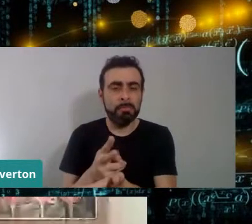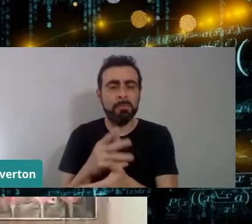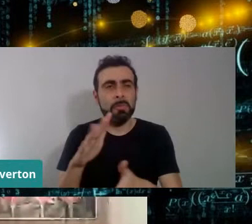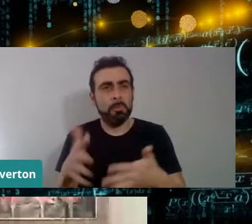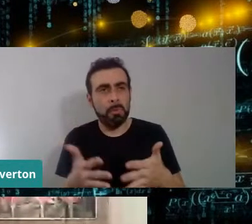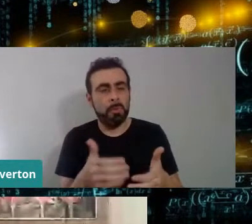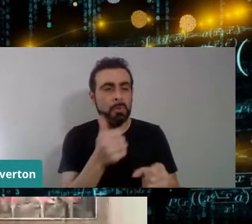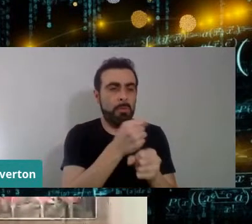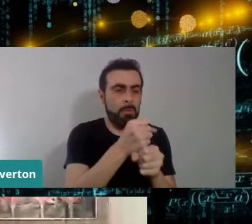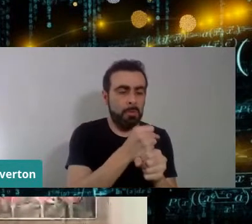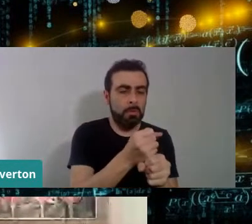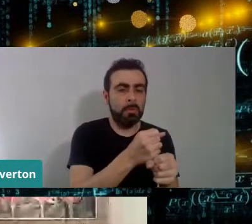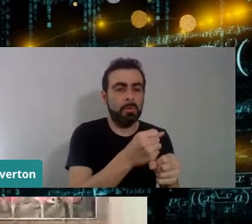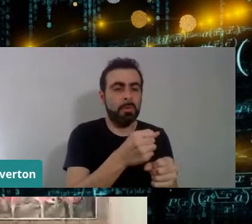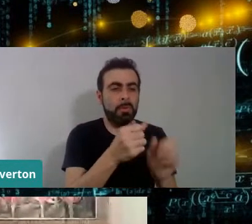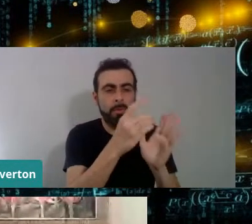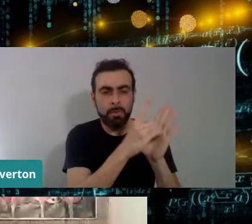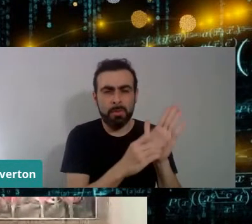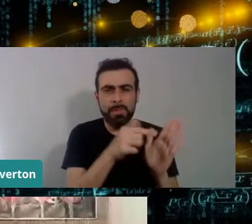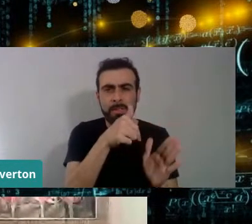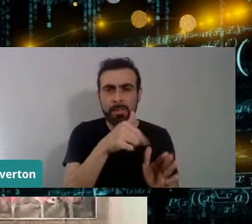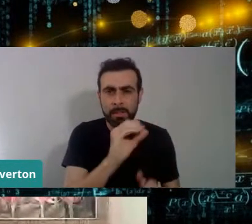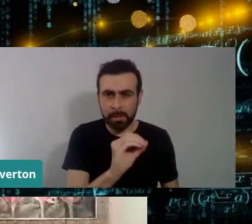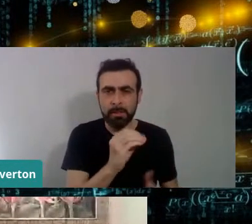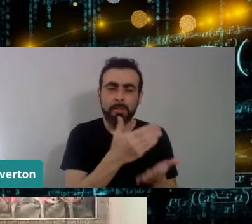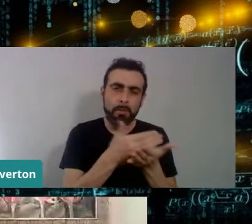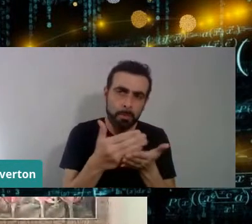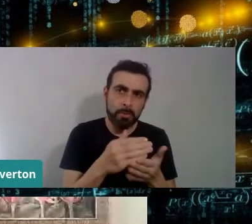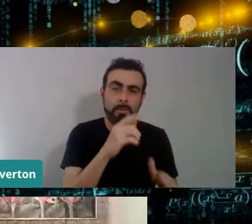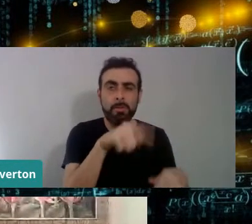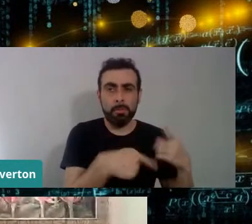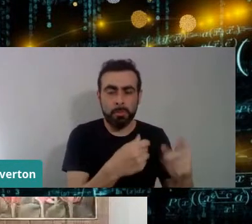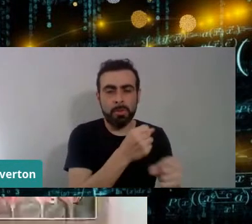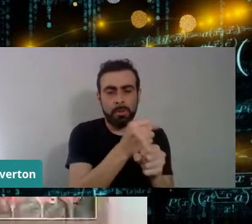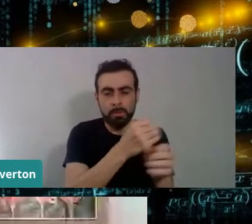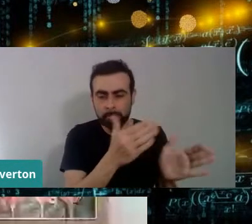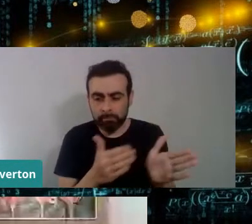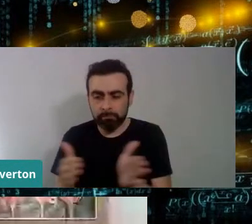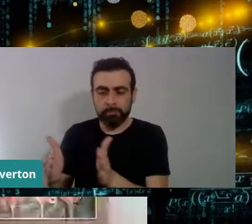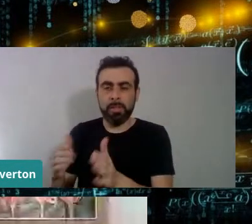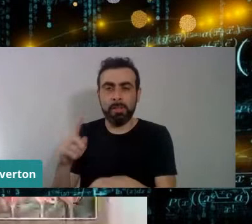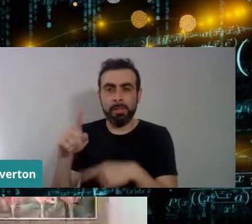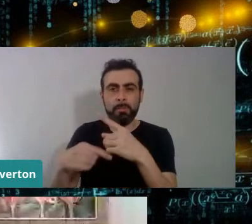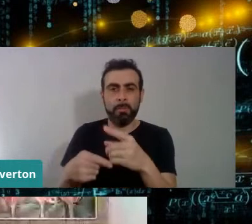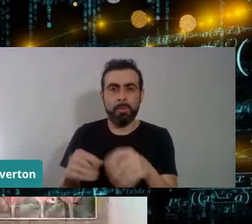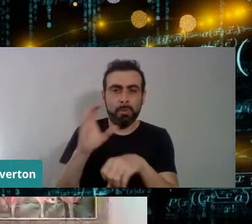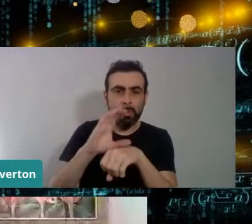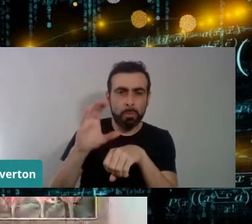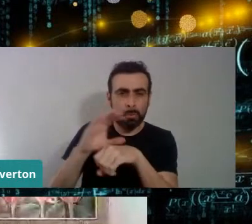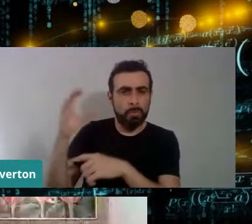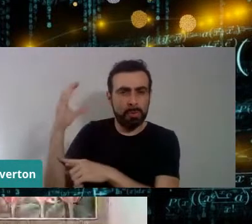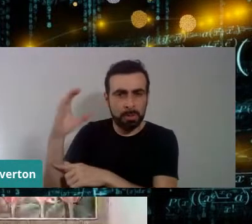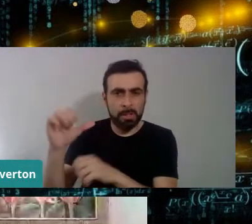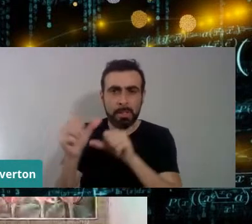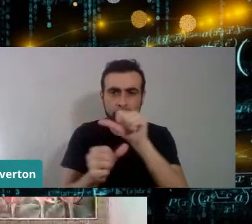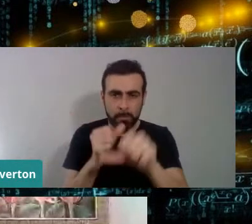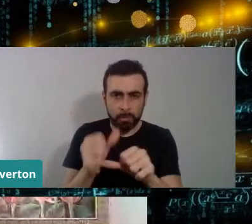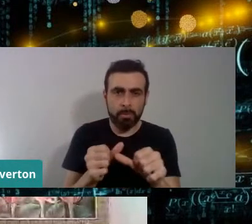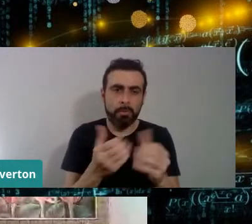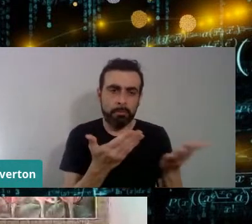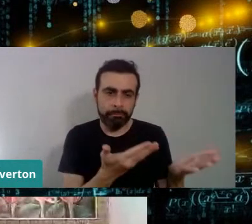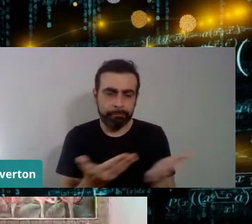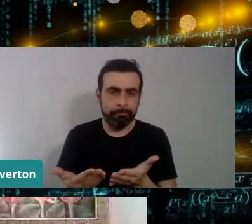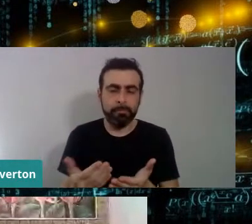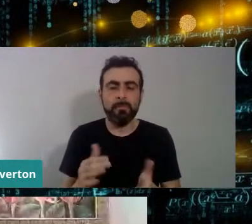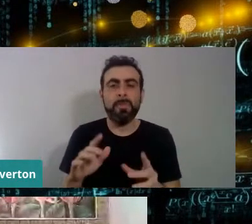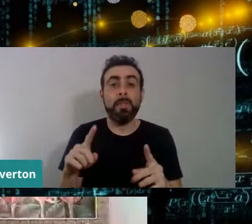anos 70, iniciou-se os anos 70, depois virou o curso de ciência. Eu me afastei um pouco por questão